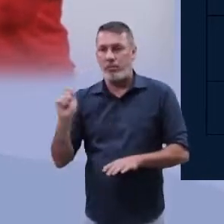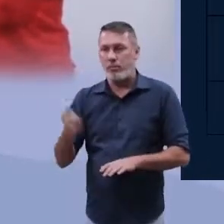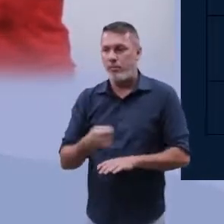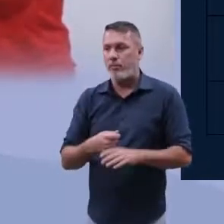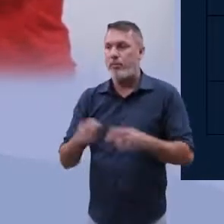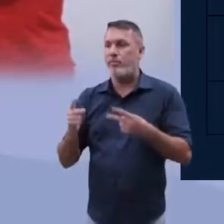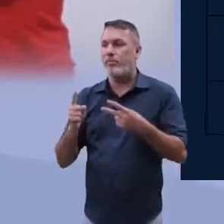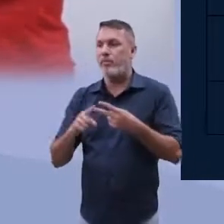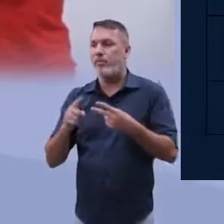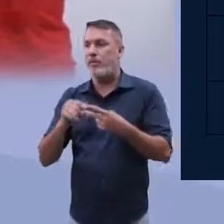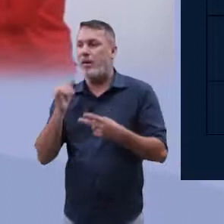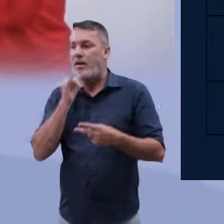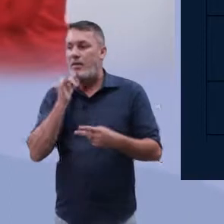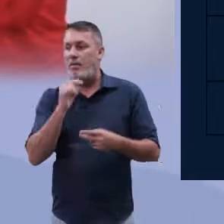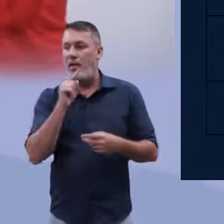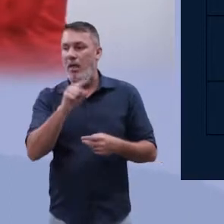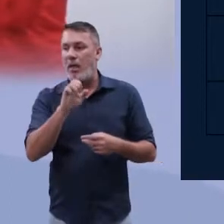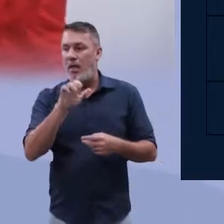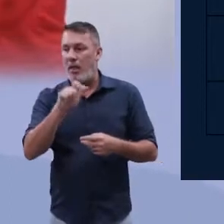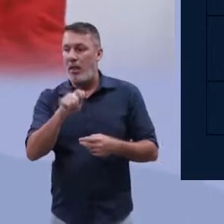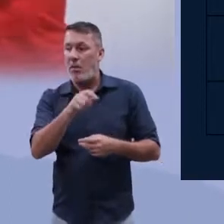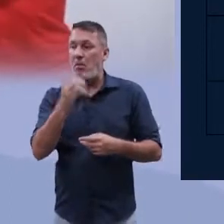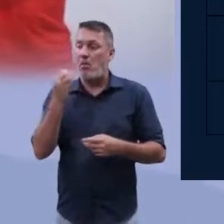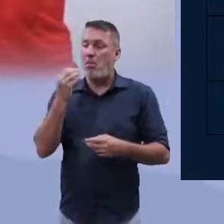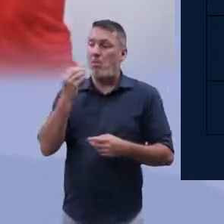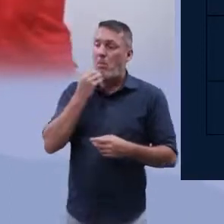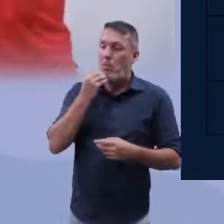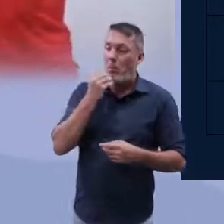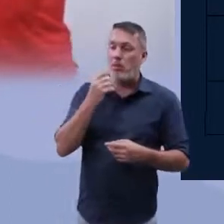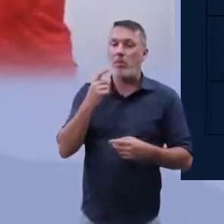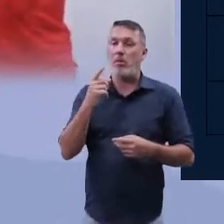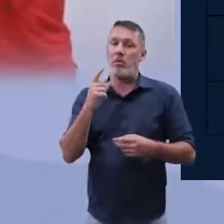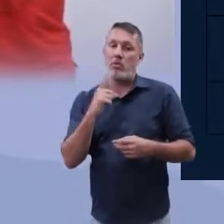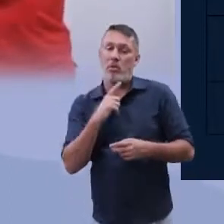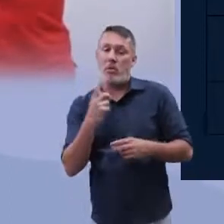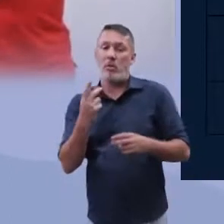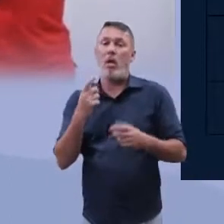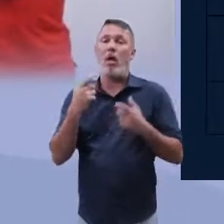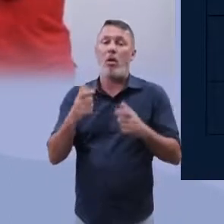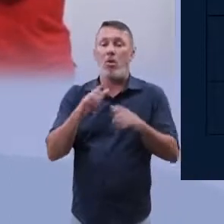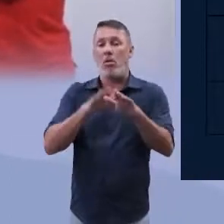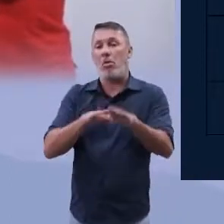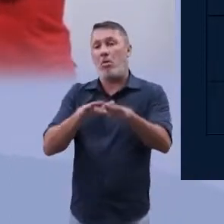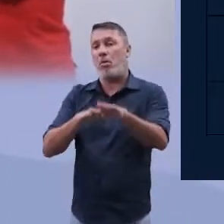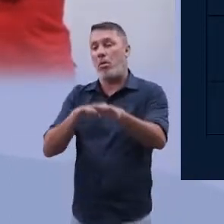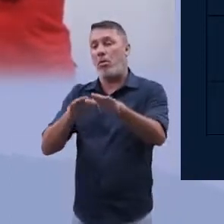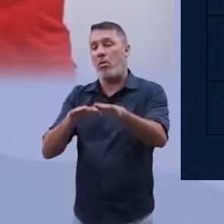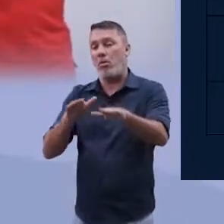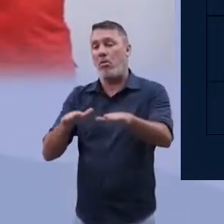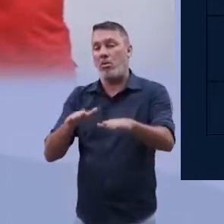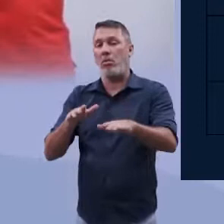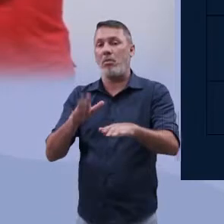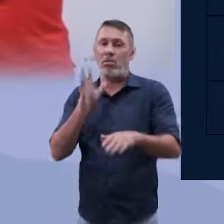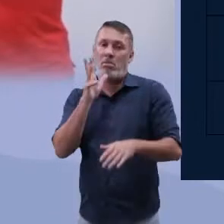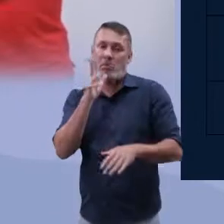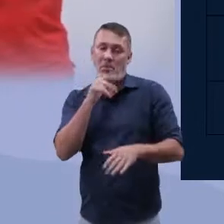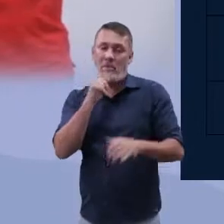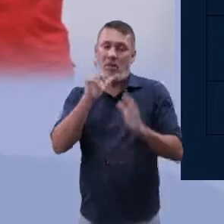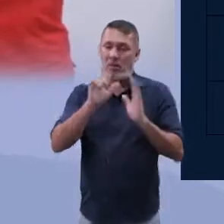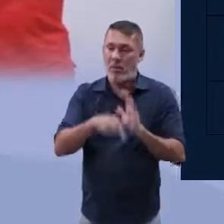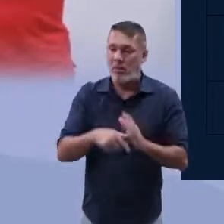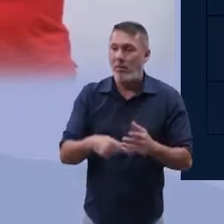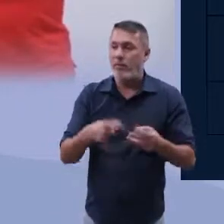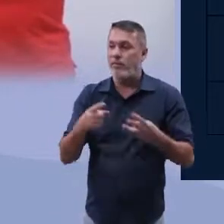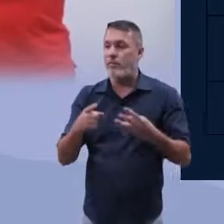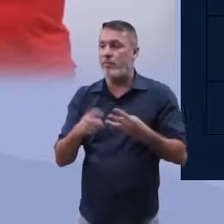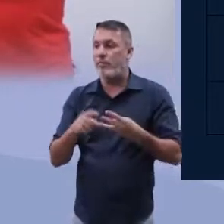talvez não. She could be stuck in traffic. Então ela poderia estar presa no engarrafamento, pode estar presa no tráfego, não